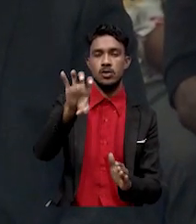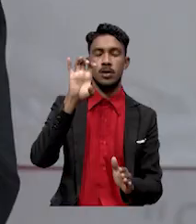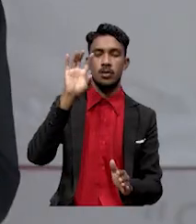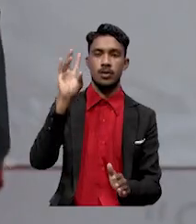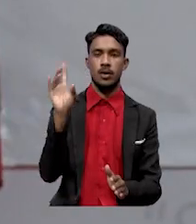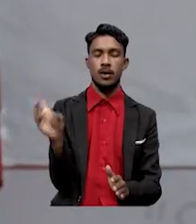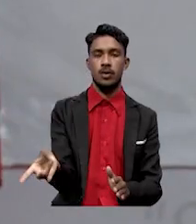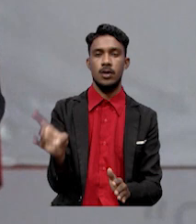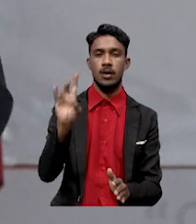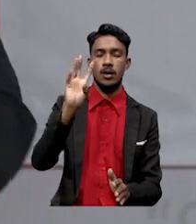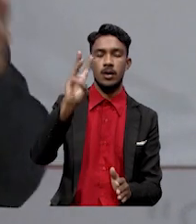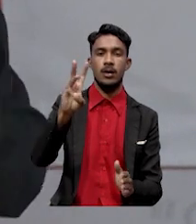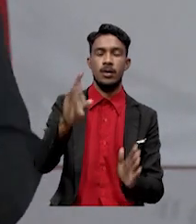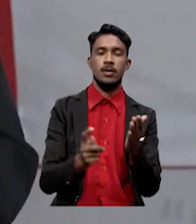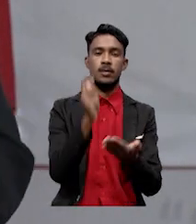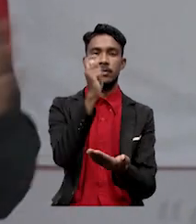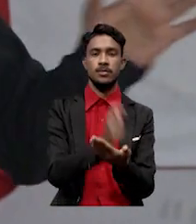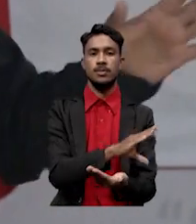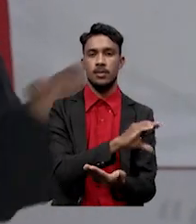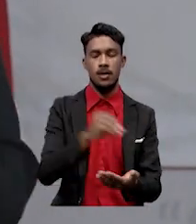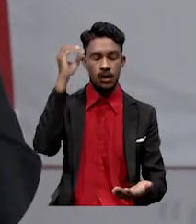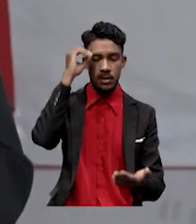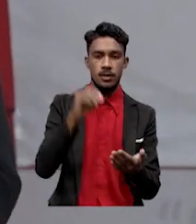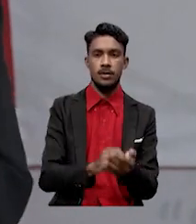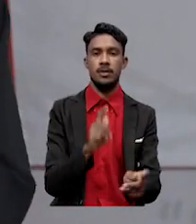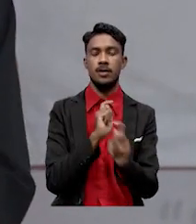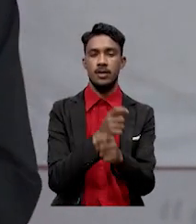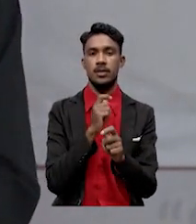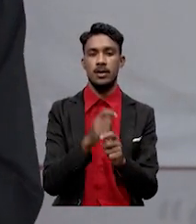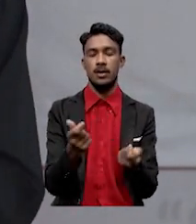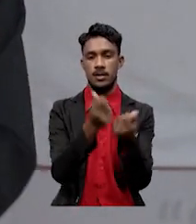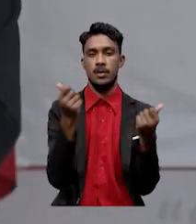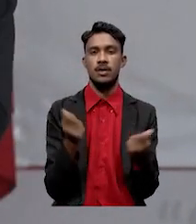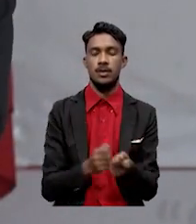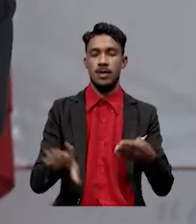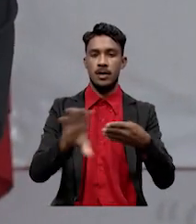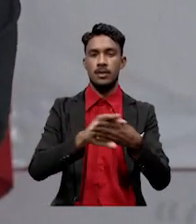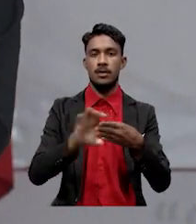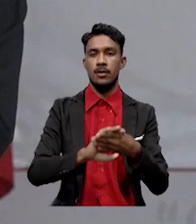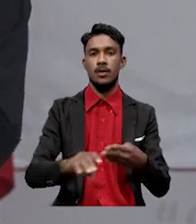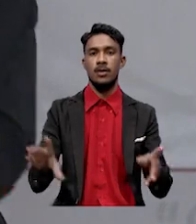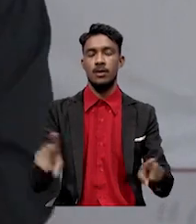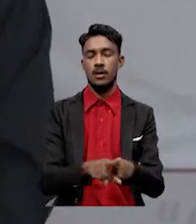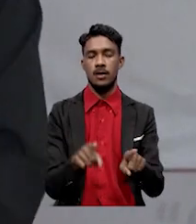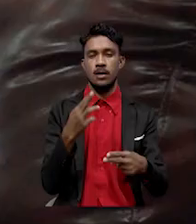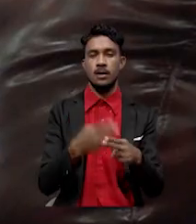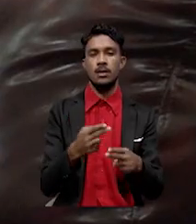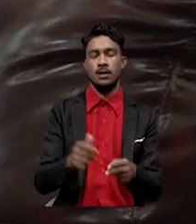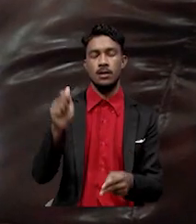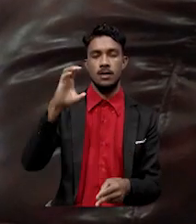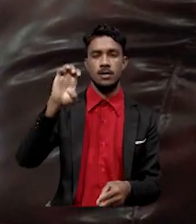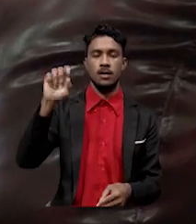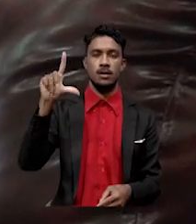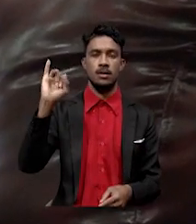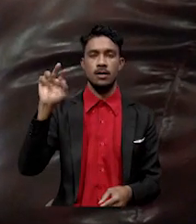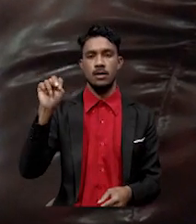resing. Secretário-Geral Secretariado Técnico Administração Eleitoral, Asilino Manuel Branco, semana